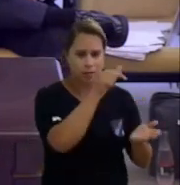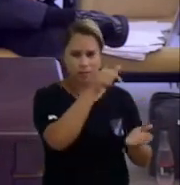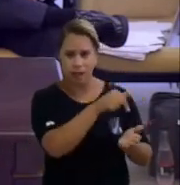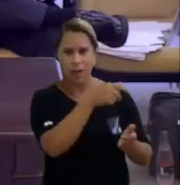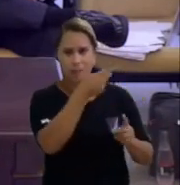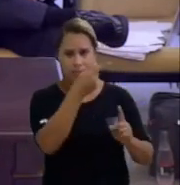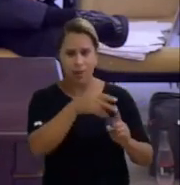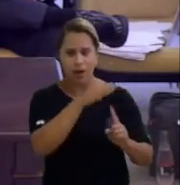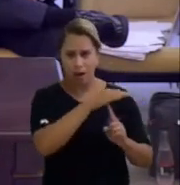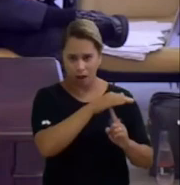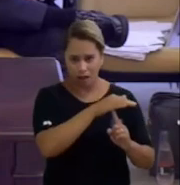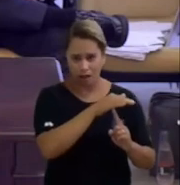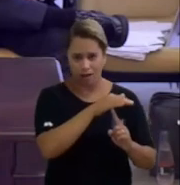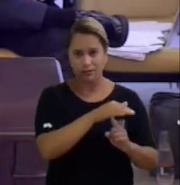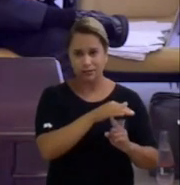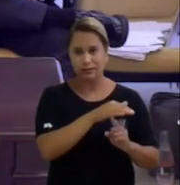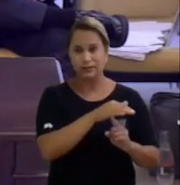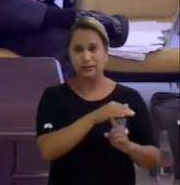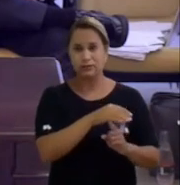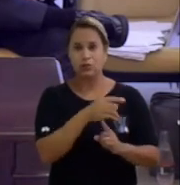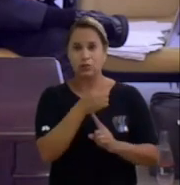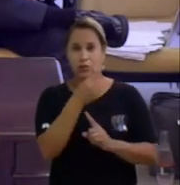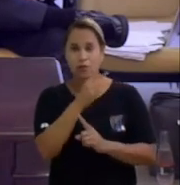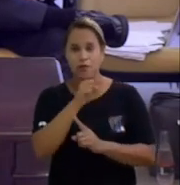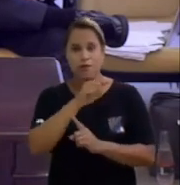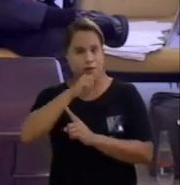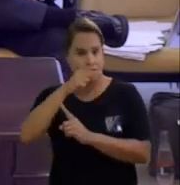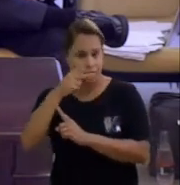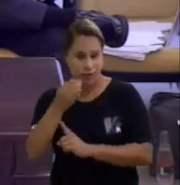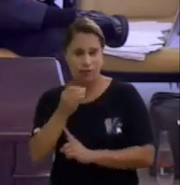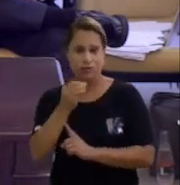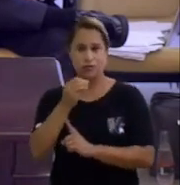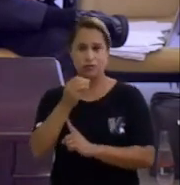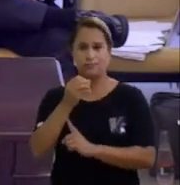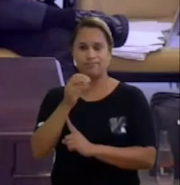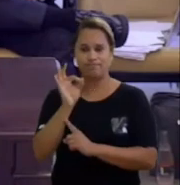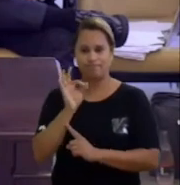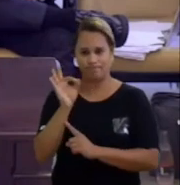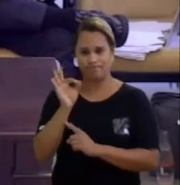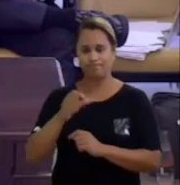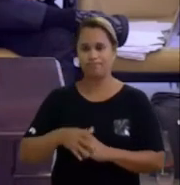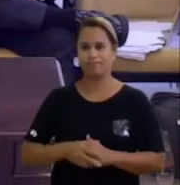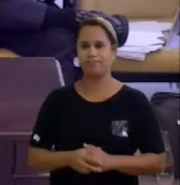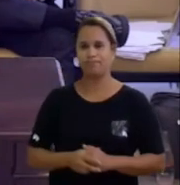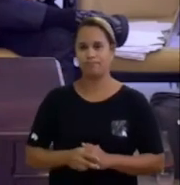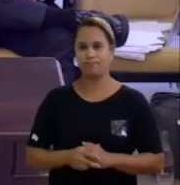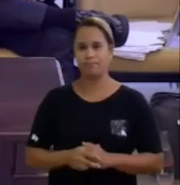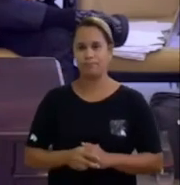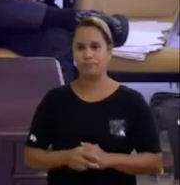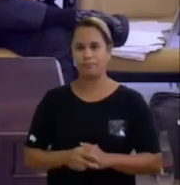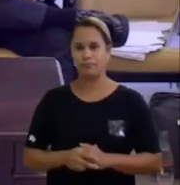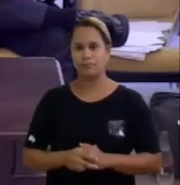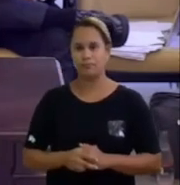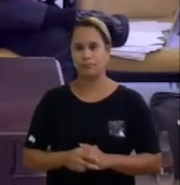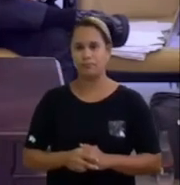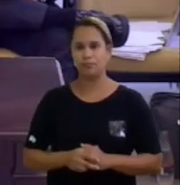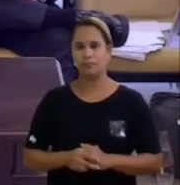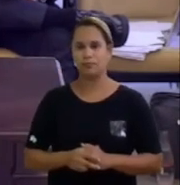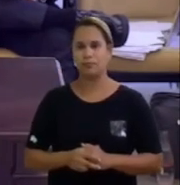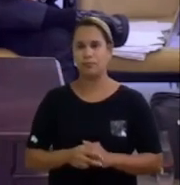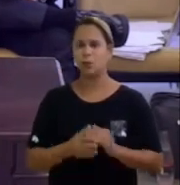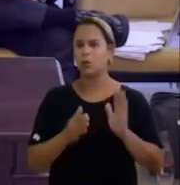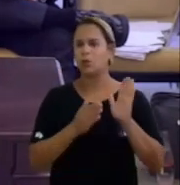O gasto que se fez, ele é exorbitante para o candidato convencional do Paraná. O parecer do próprio